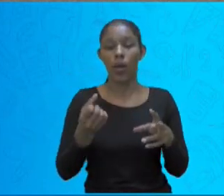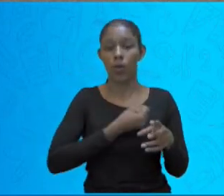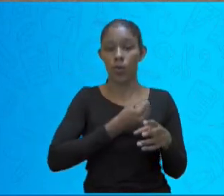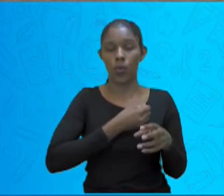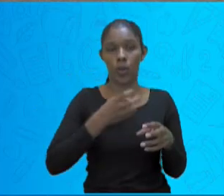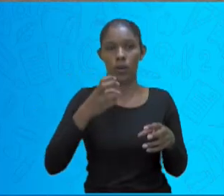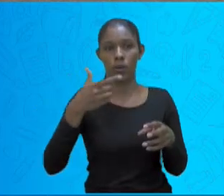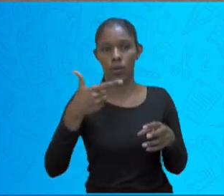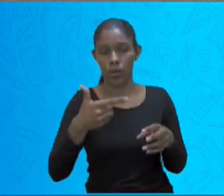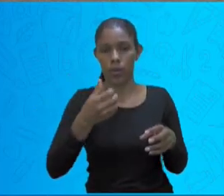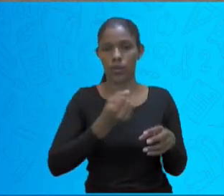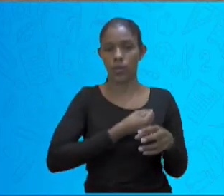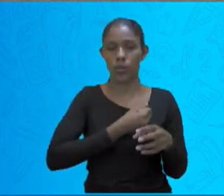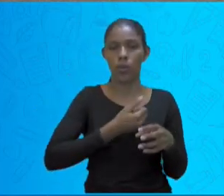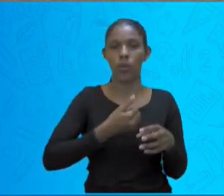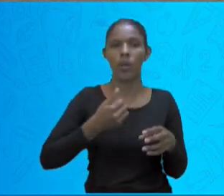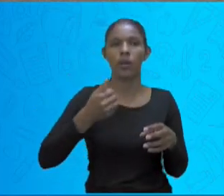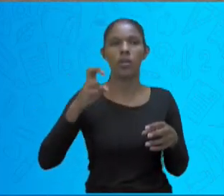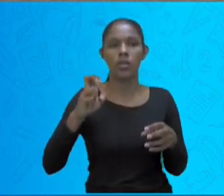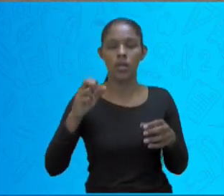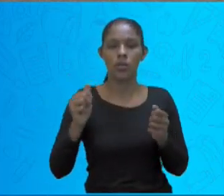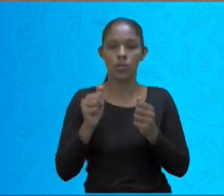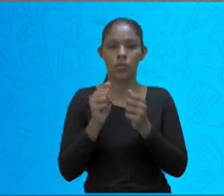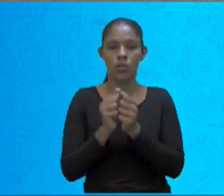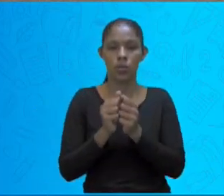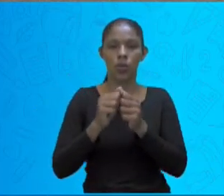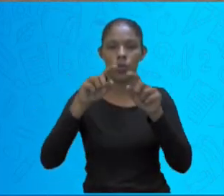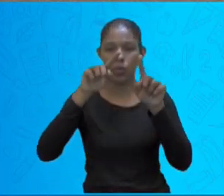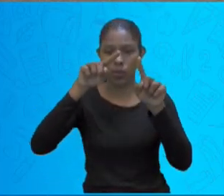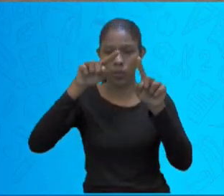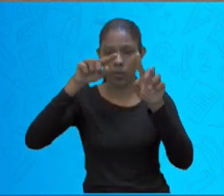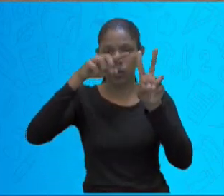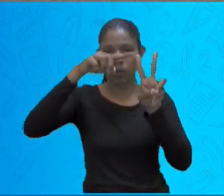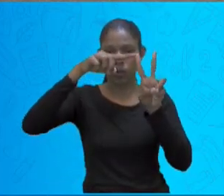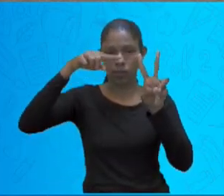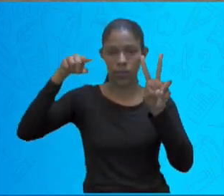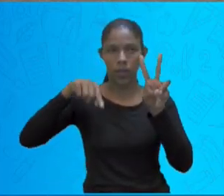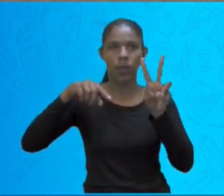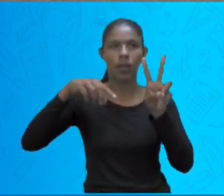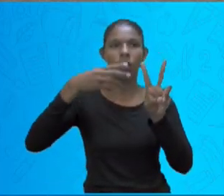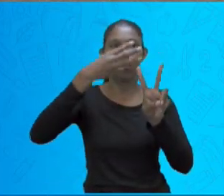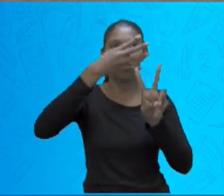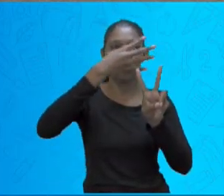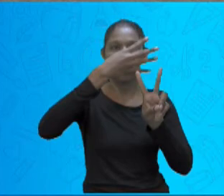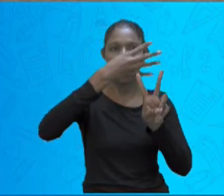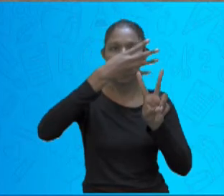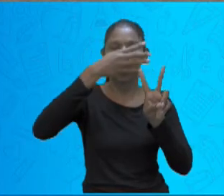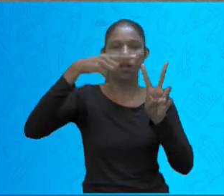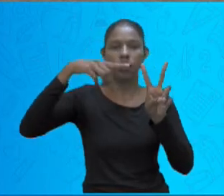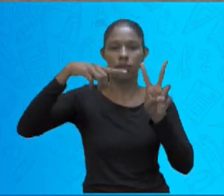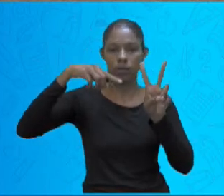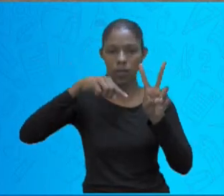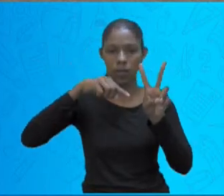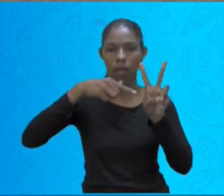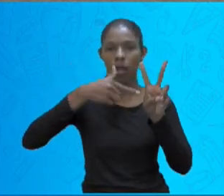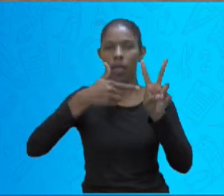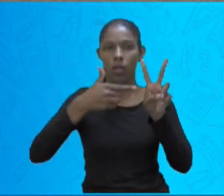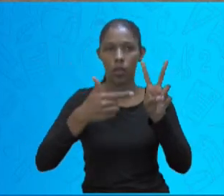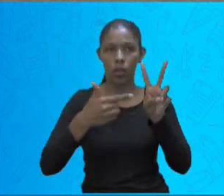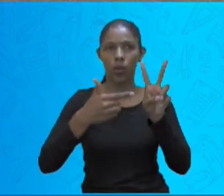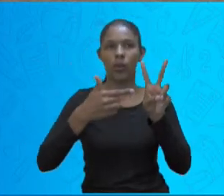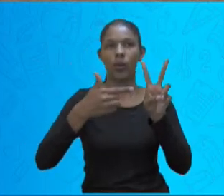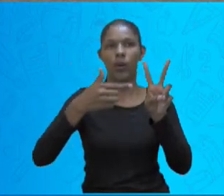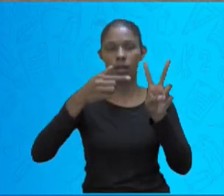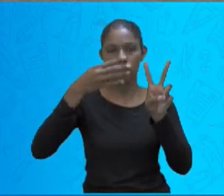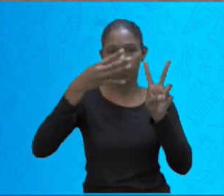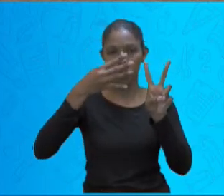eu tenho raiz quarta de 2 elevado a 4 vezes 5. Quanto é 2 elevado a 4?